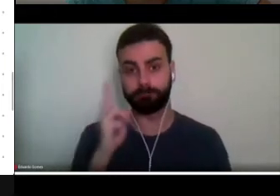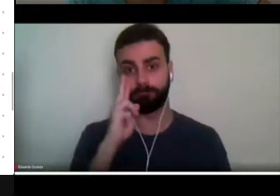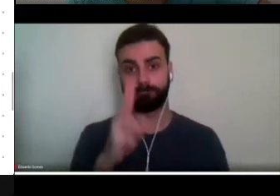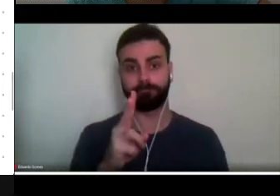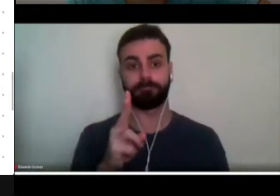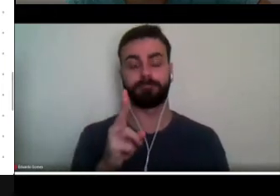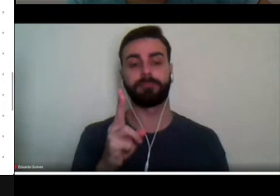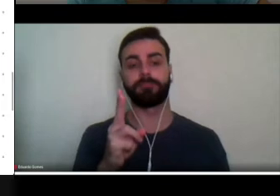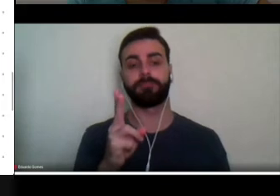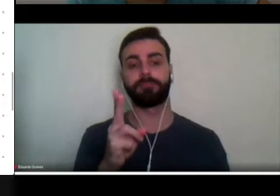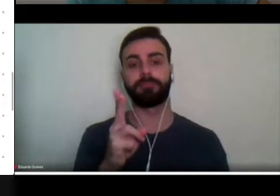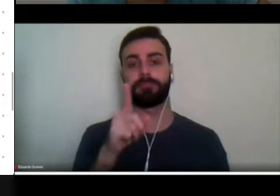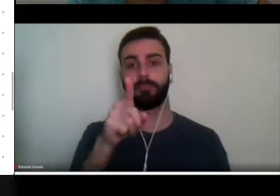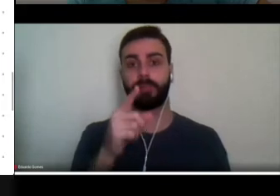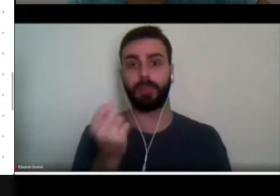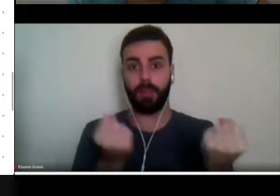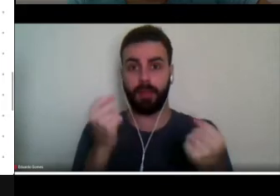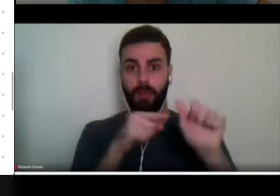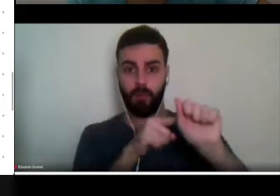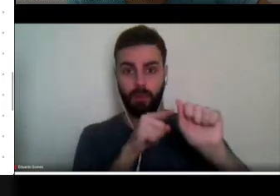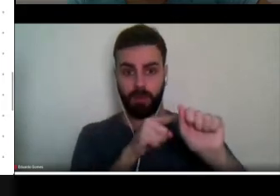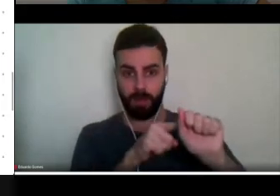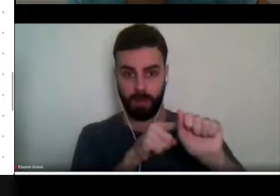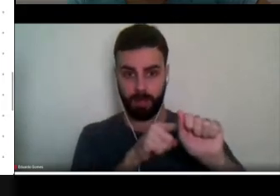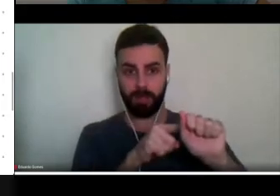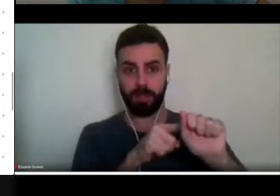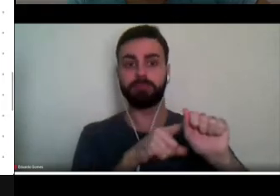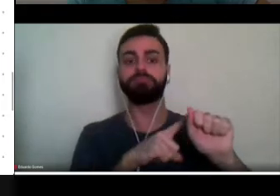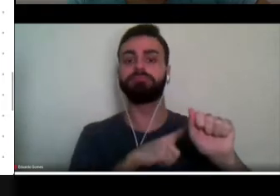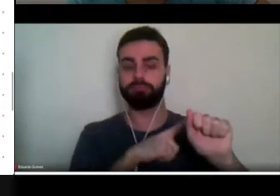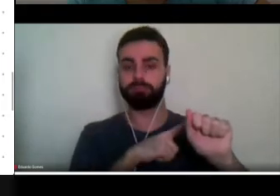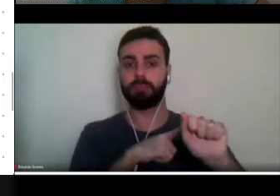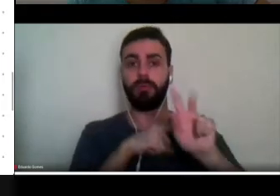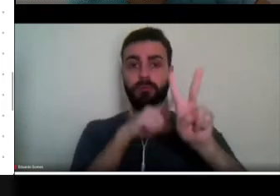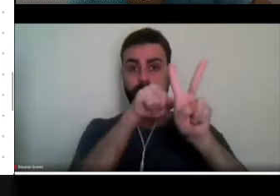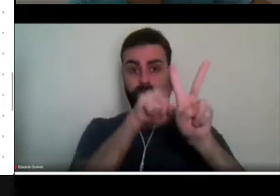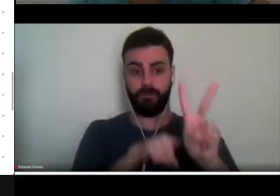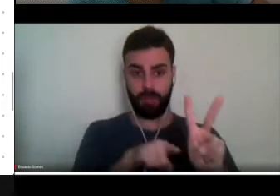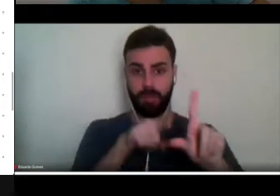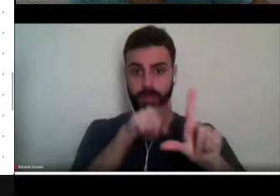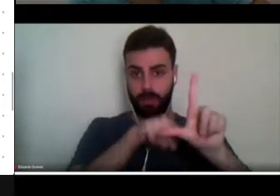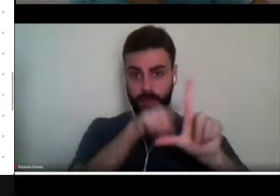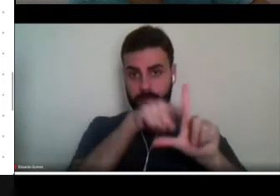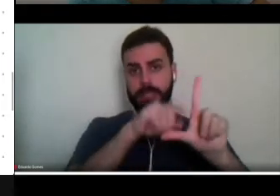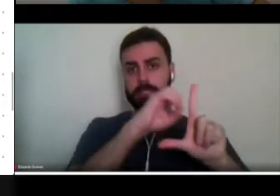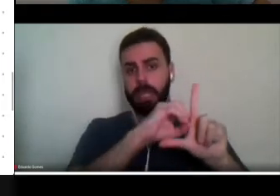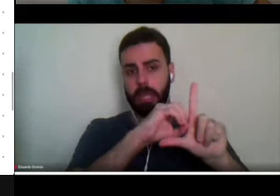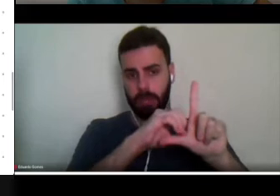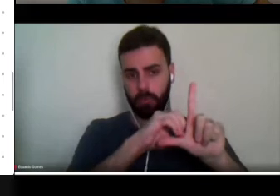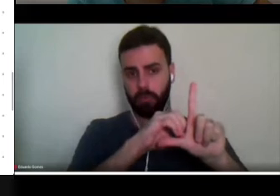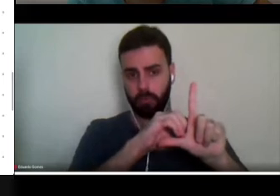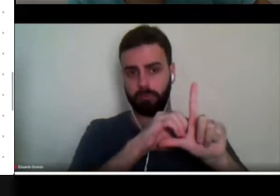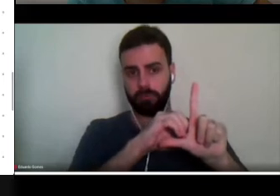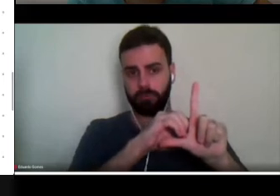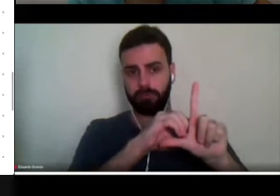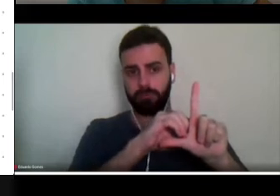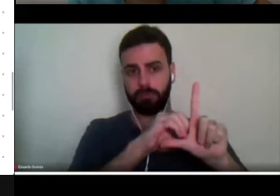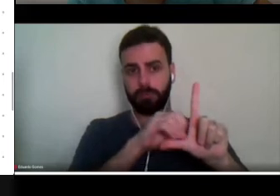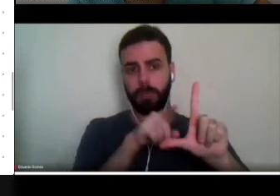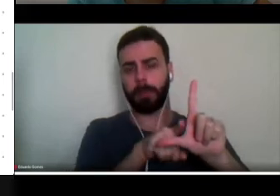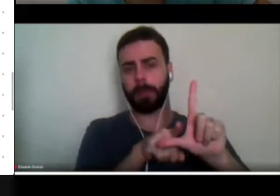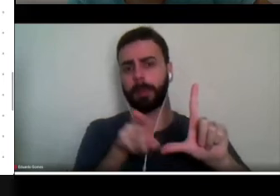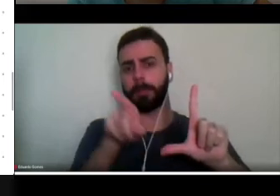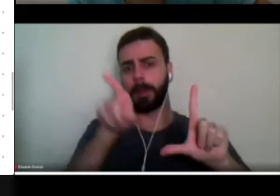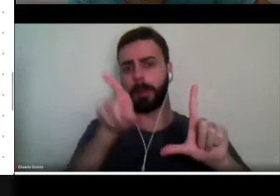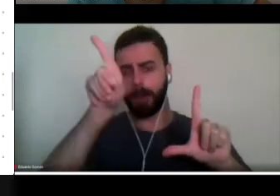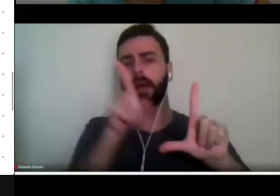essa velocidade, ela só aumenta em módulo, porque a inclinação dessa curva só está aumentando. A velocidade do carro A é essa aqui,